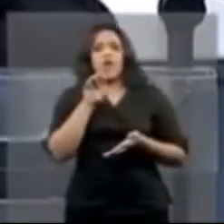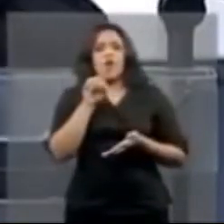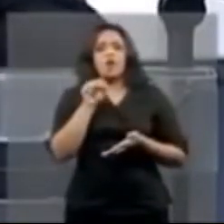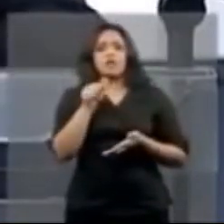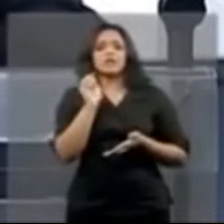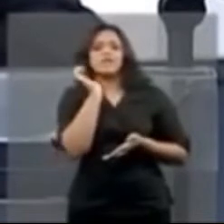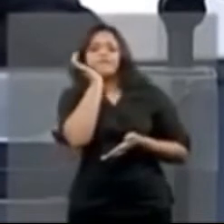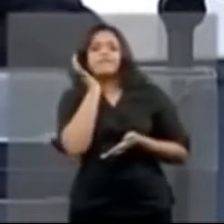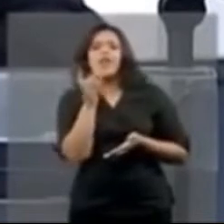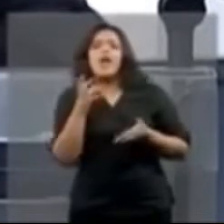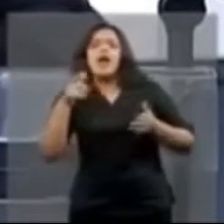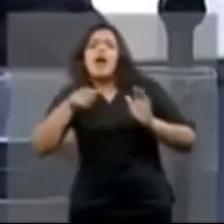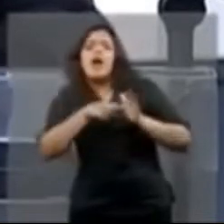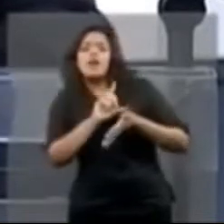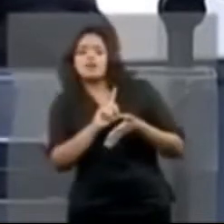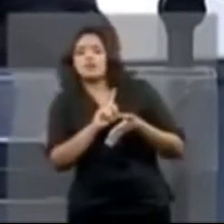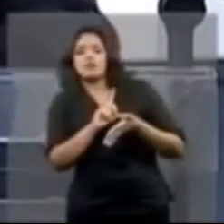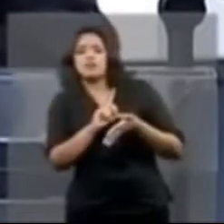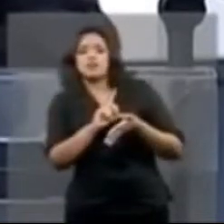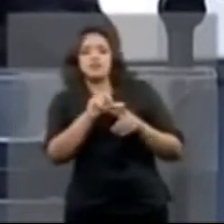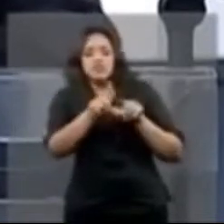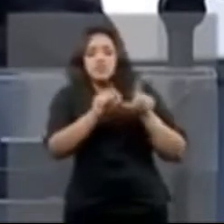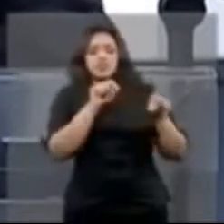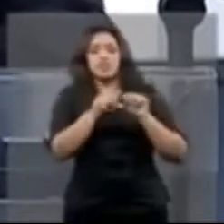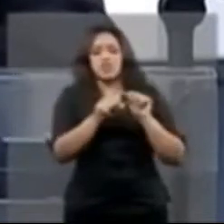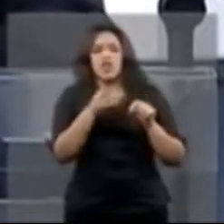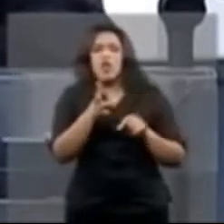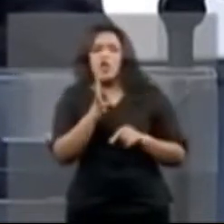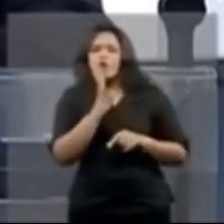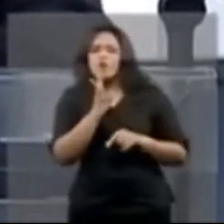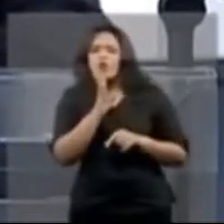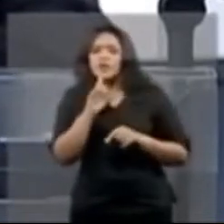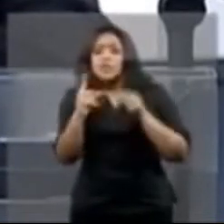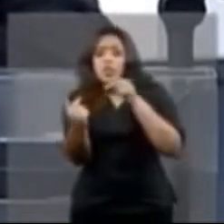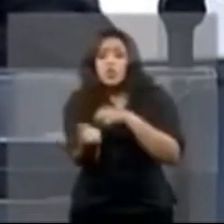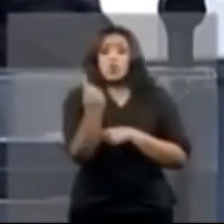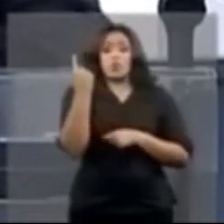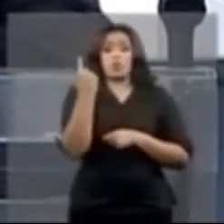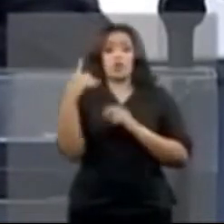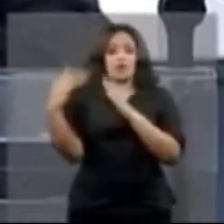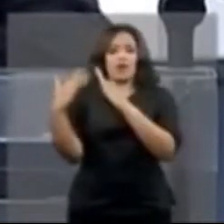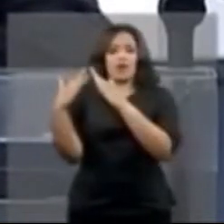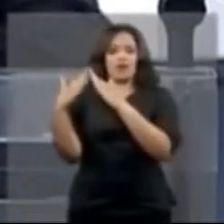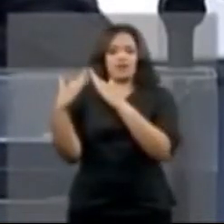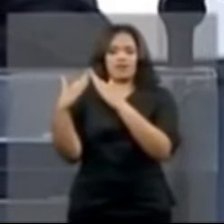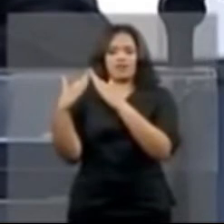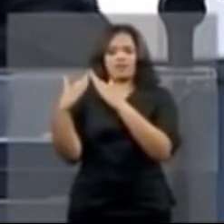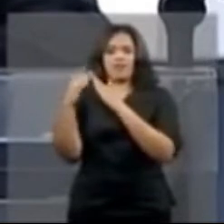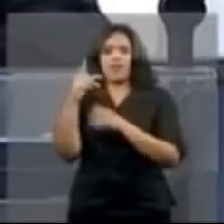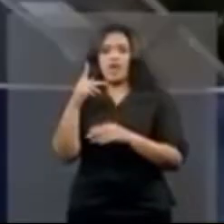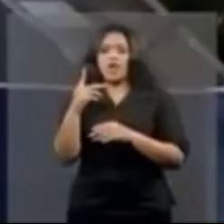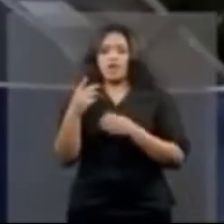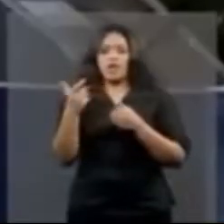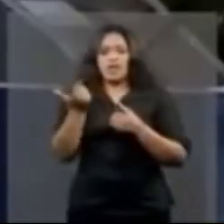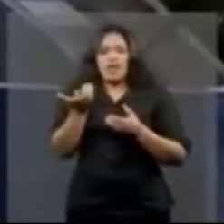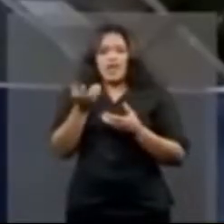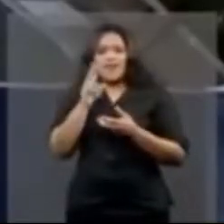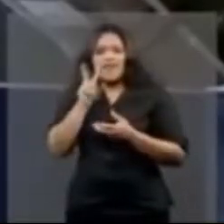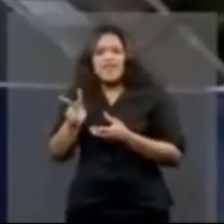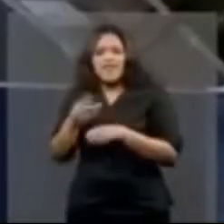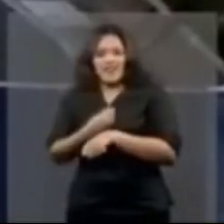sua decisão, conheça pessoalmente ao menos uma das casas pró-vida que começam a se espalhar pelo